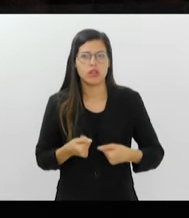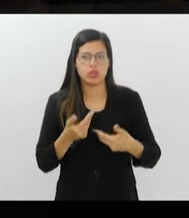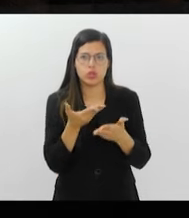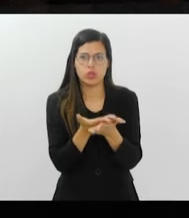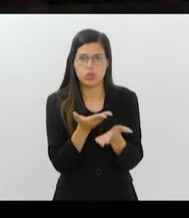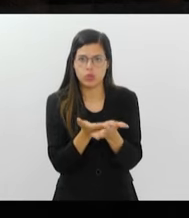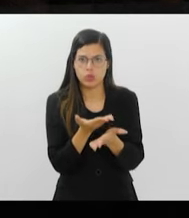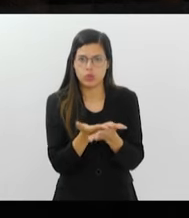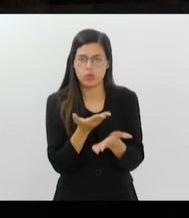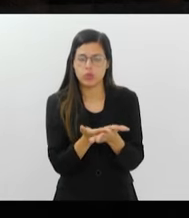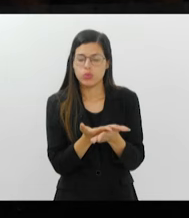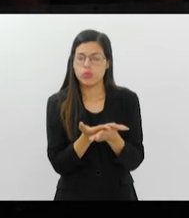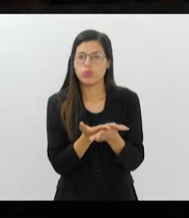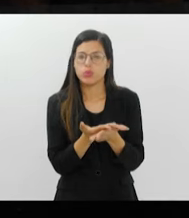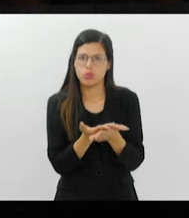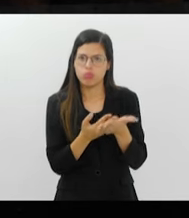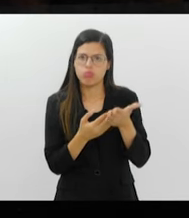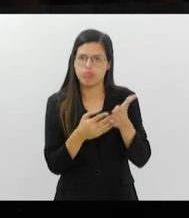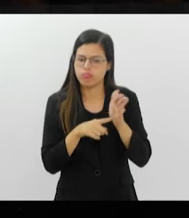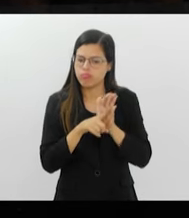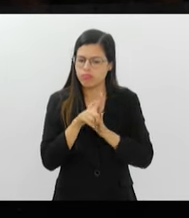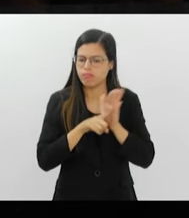estudioso e que